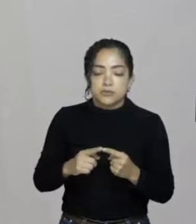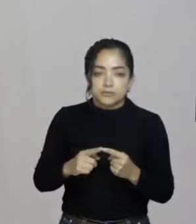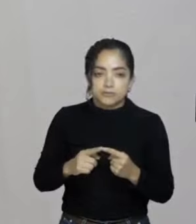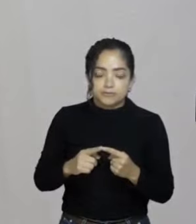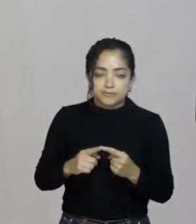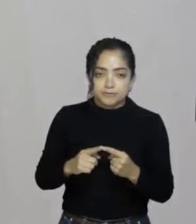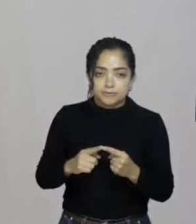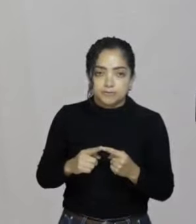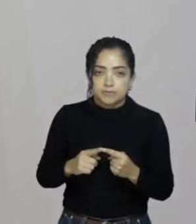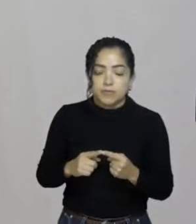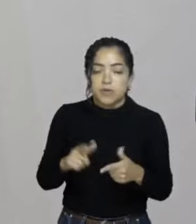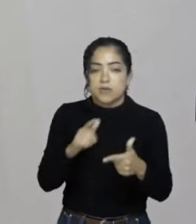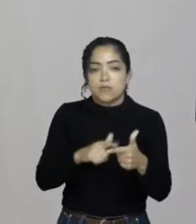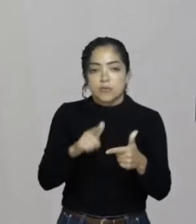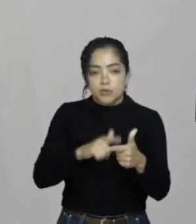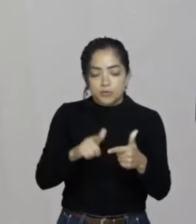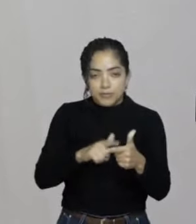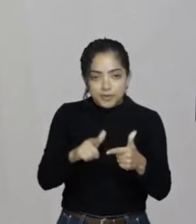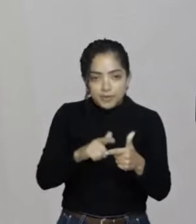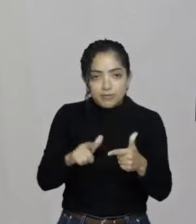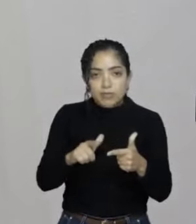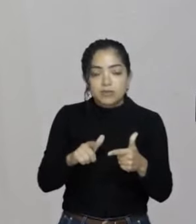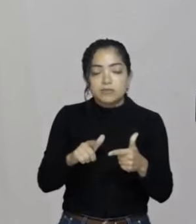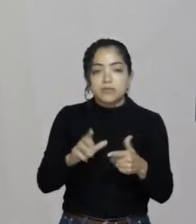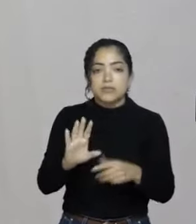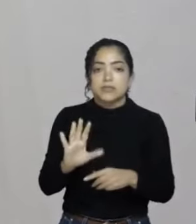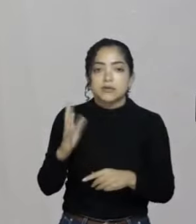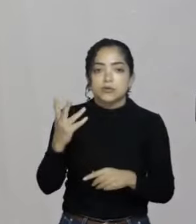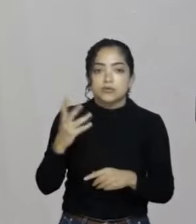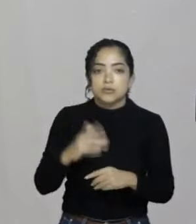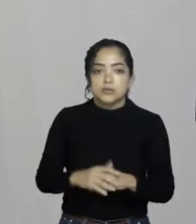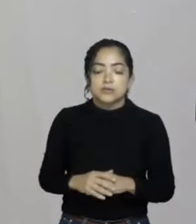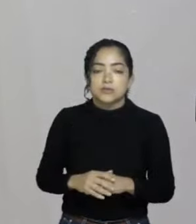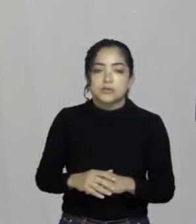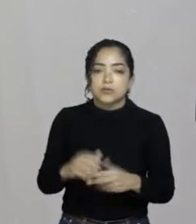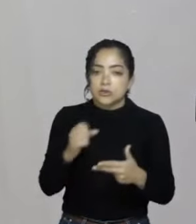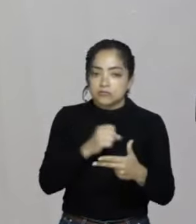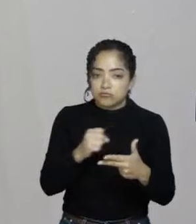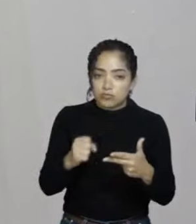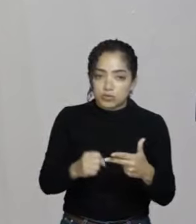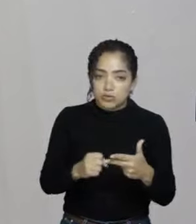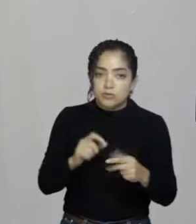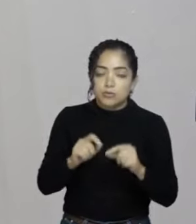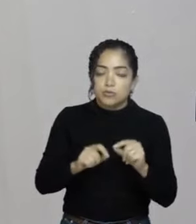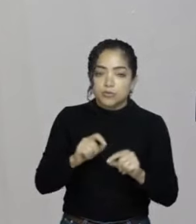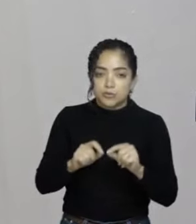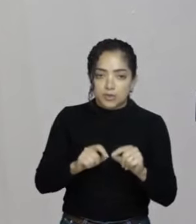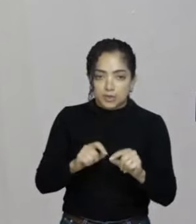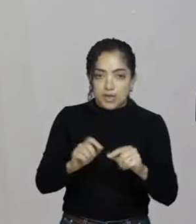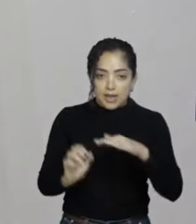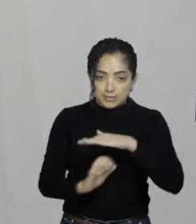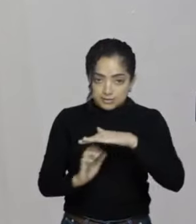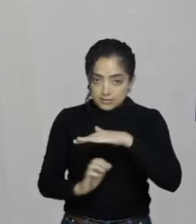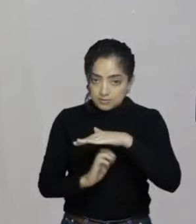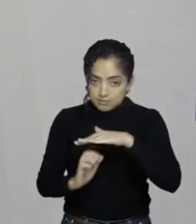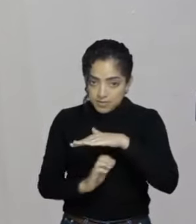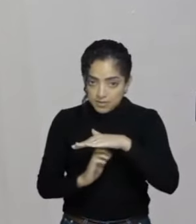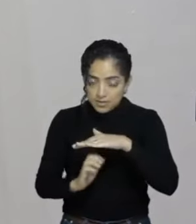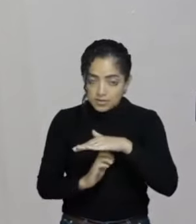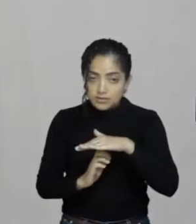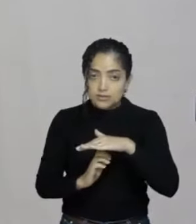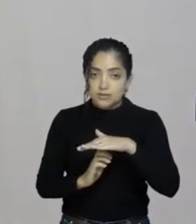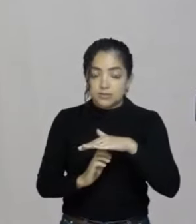um problema que nós temos em todas as instâncias do poder público as empresas que fazem negócios